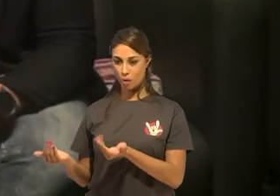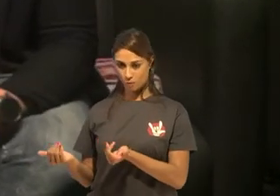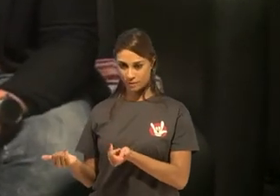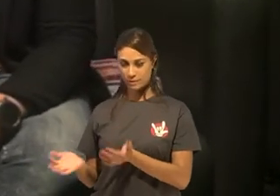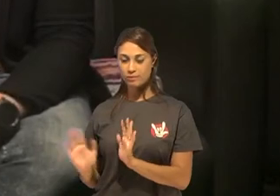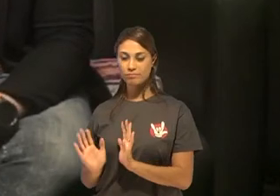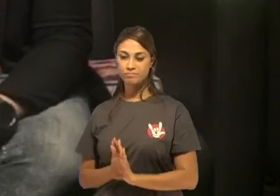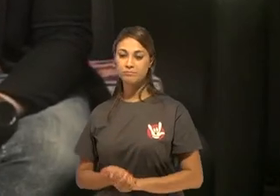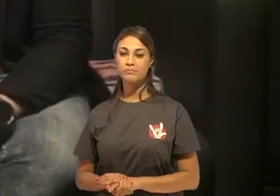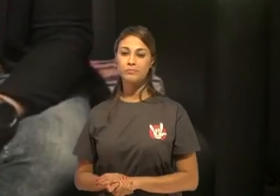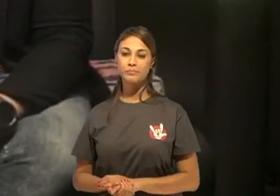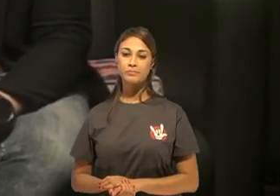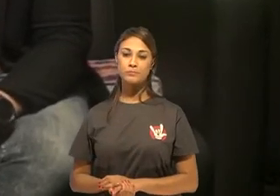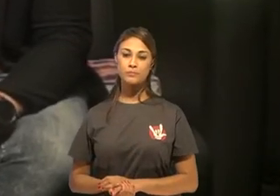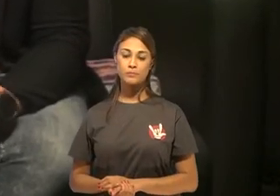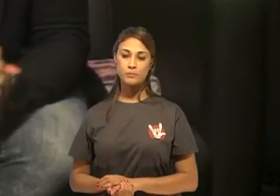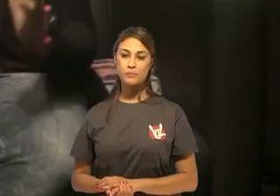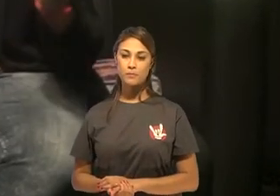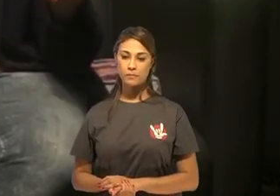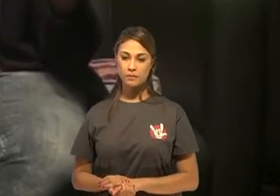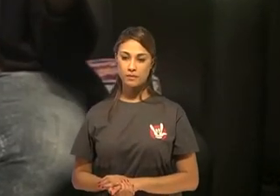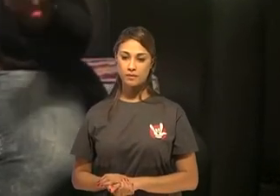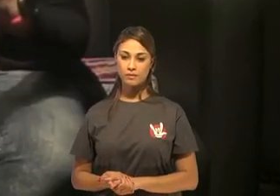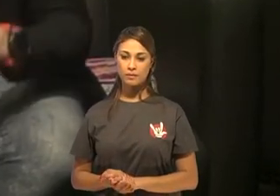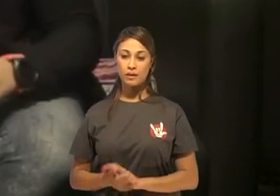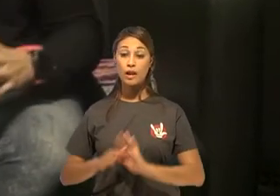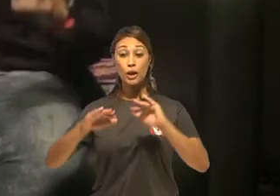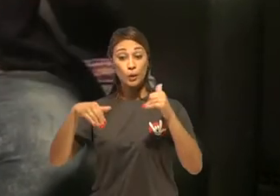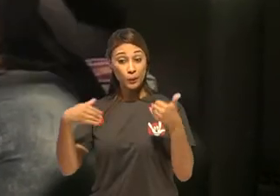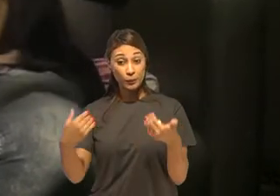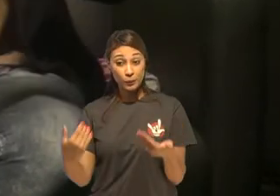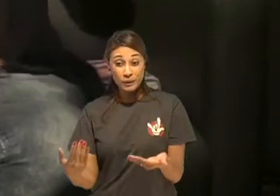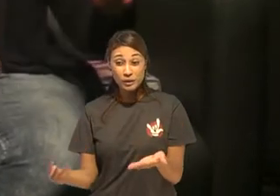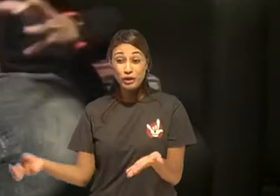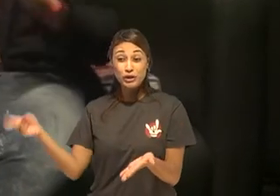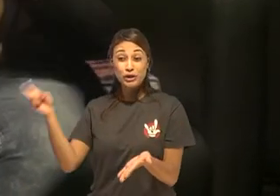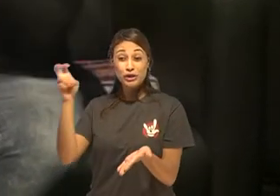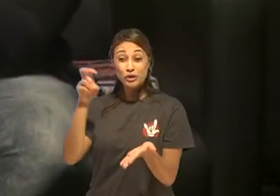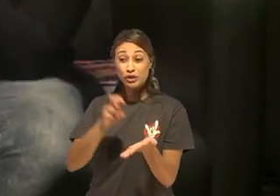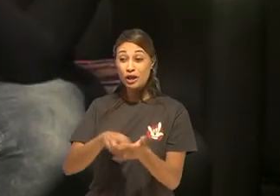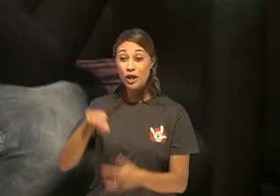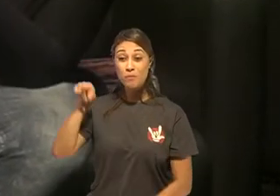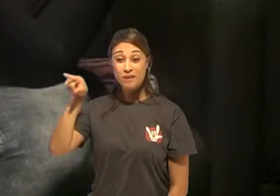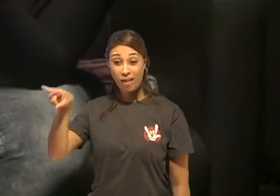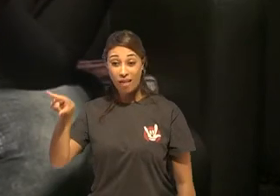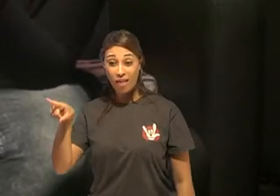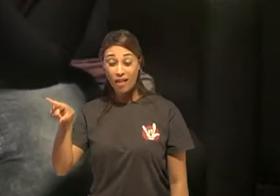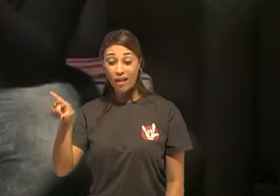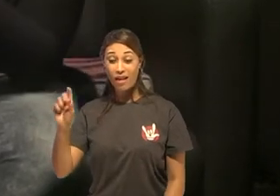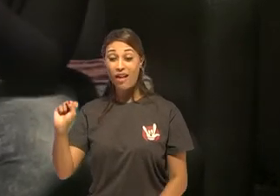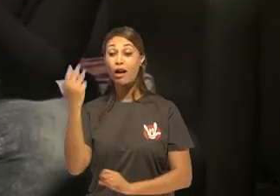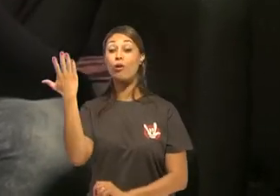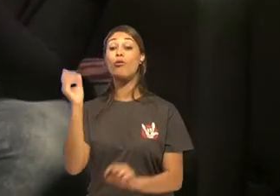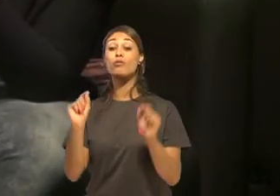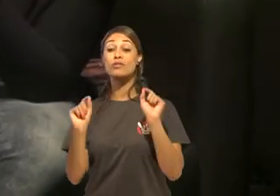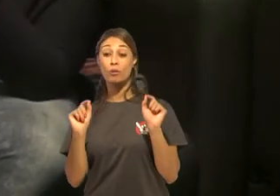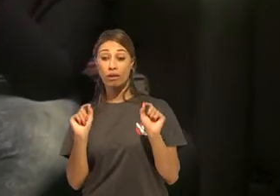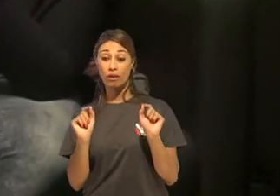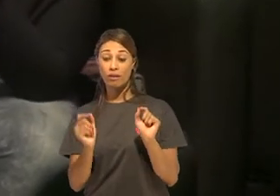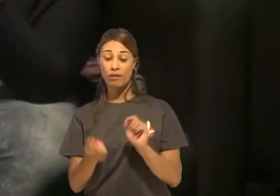jovens. E nós, quando nós chegamos lá, já aconteceu logo uma tragédia de início, entre aspas, né? Brincadeira,